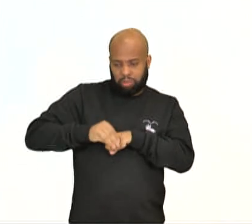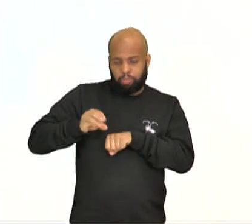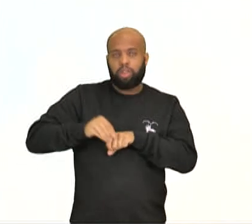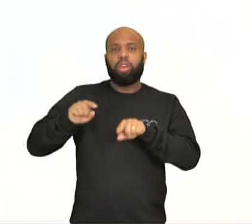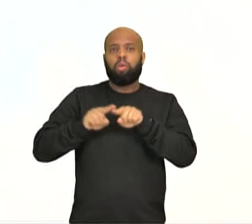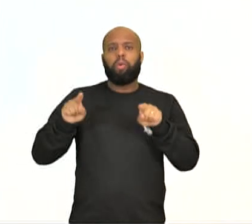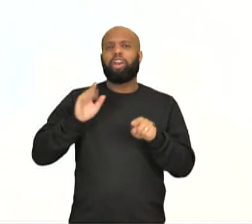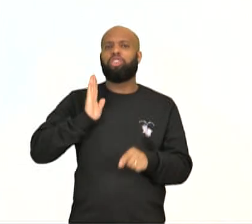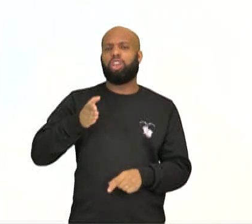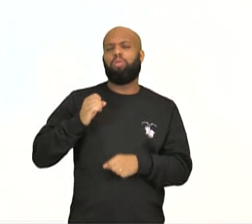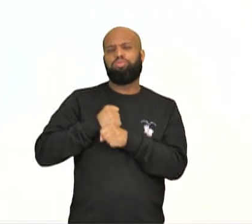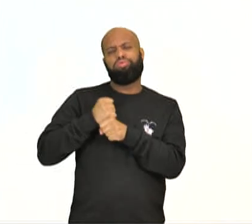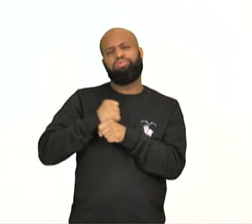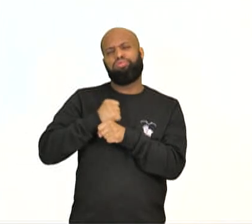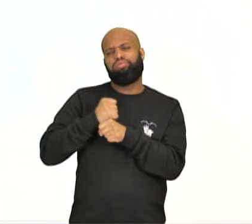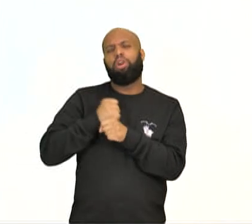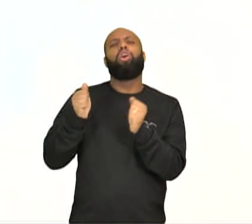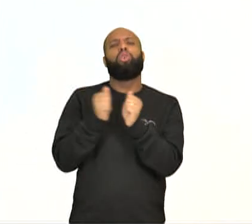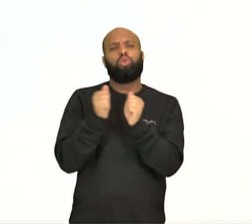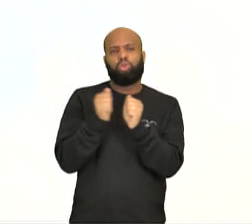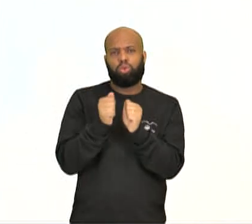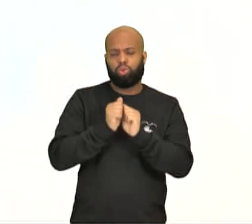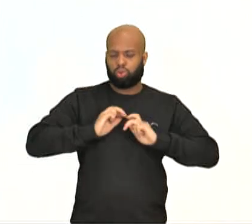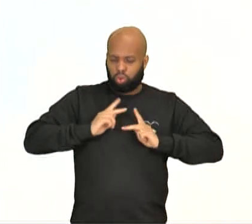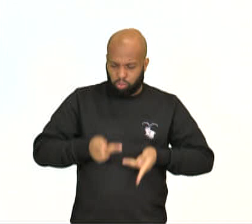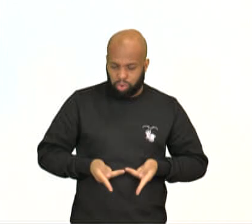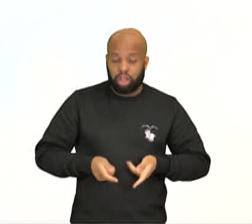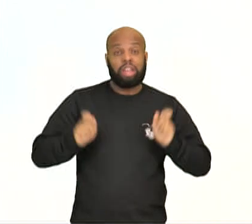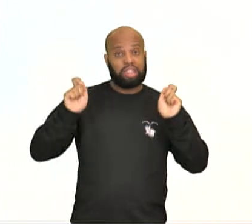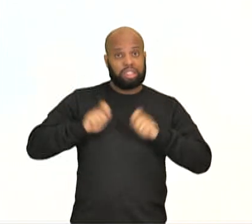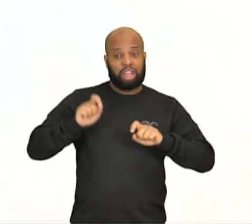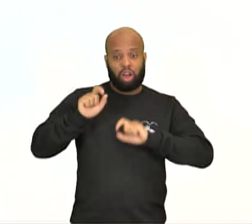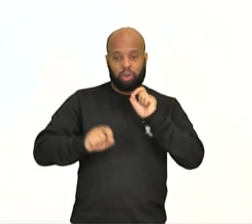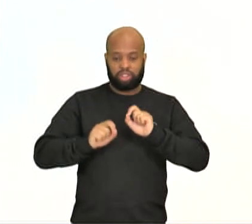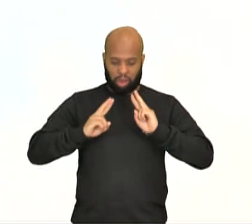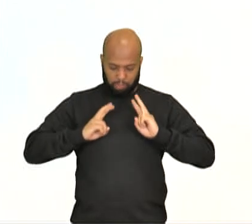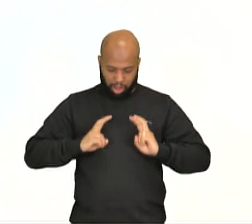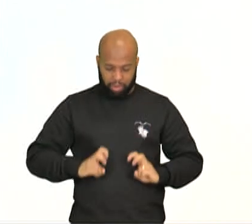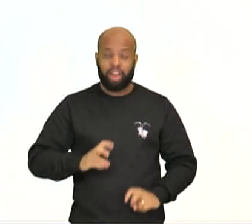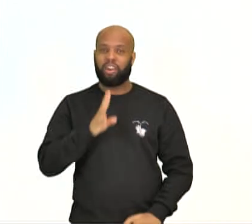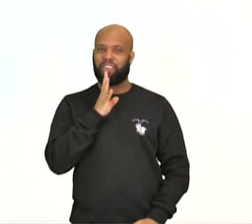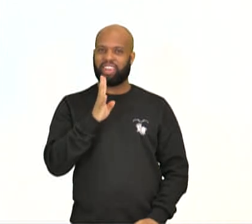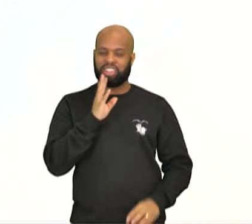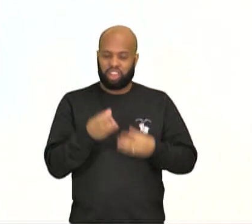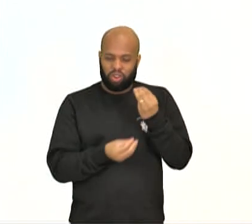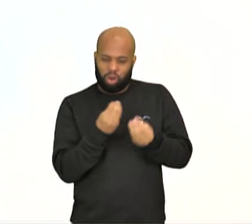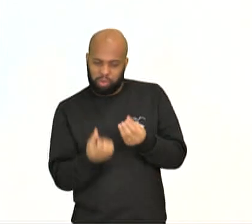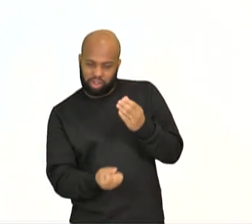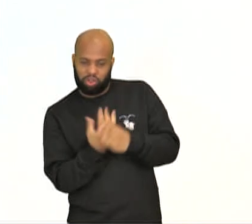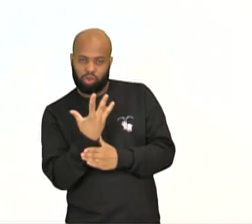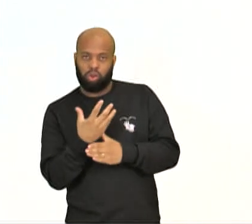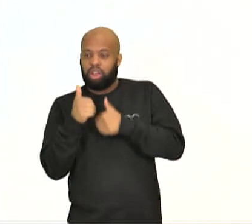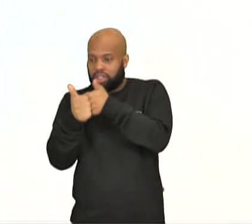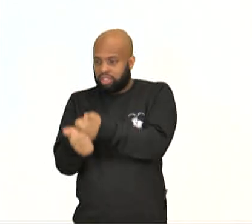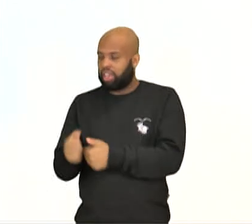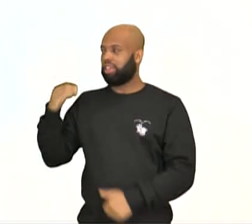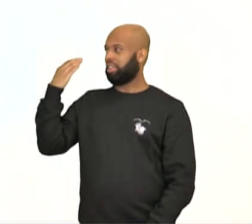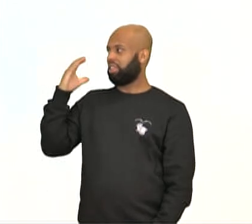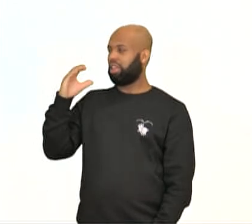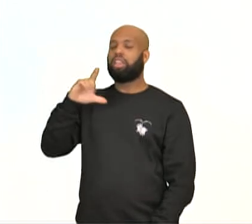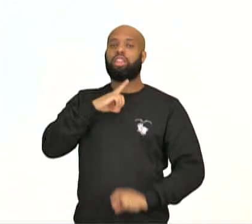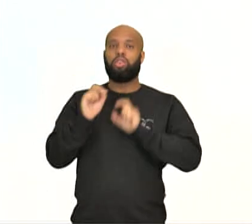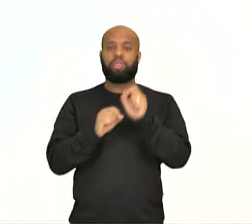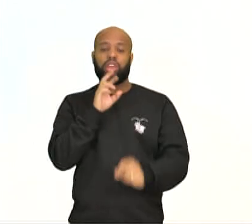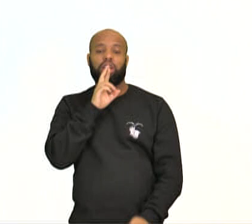cercando os próprios seres humanos, possibilitando um autoconhecimento da nossa origem, de acordo com a ciência. Ou melhor, uma resposta